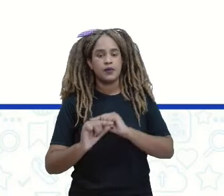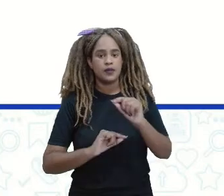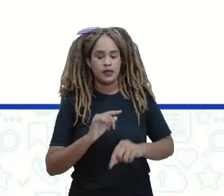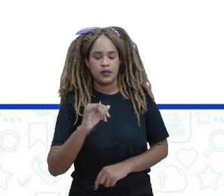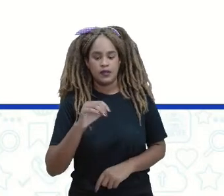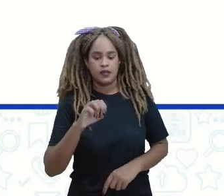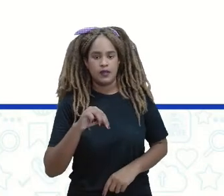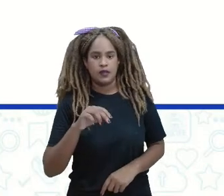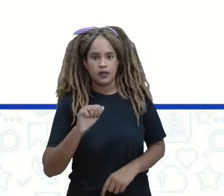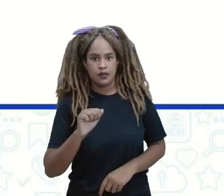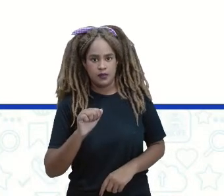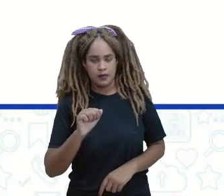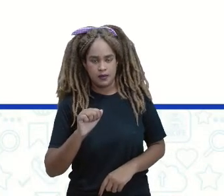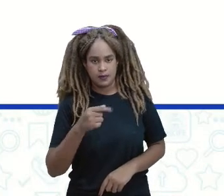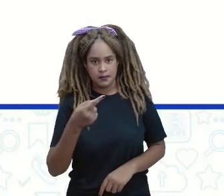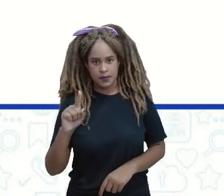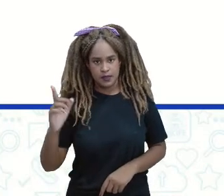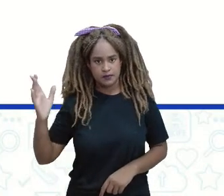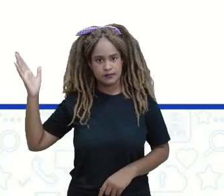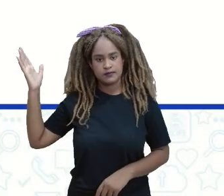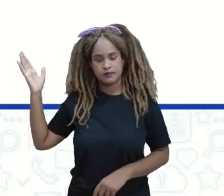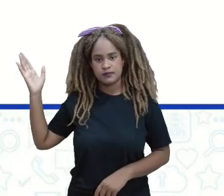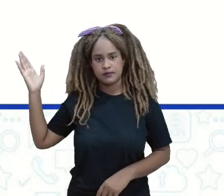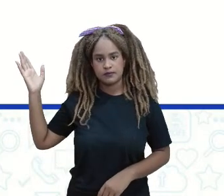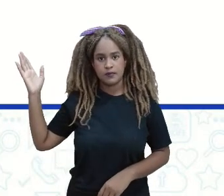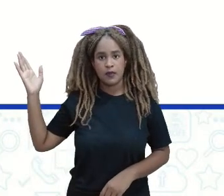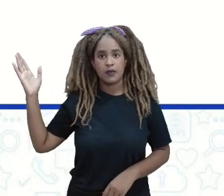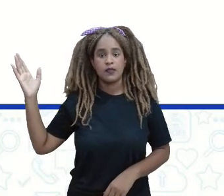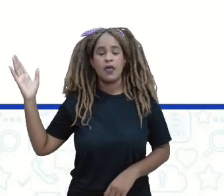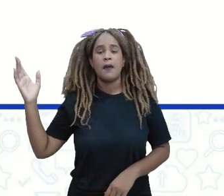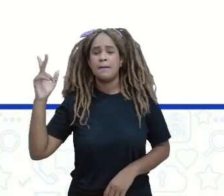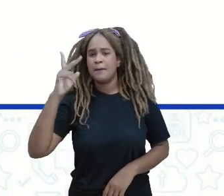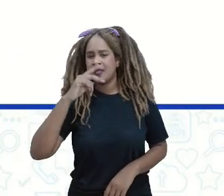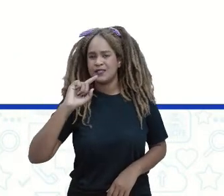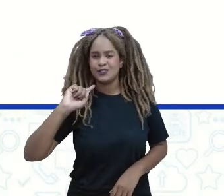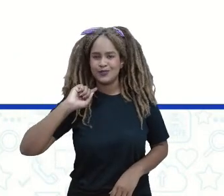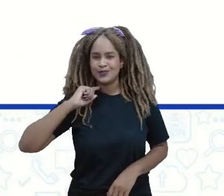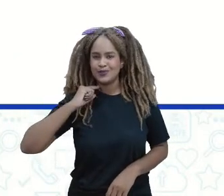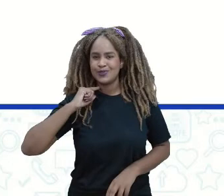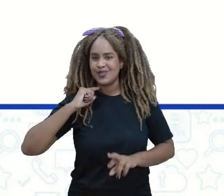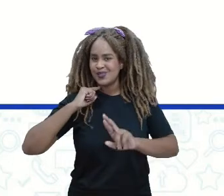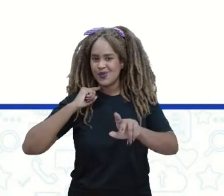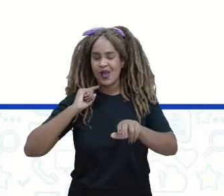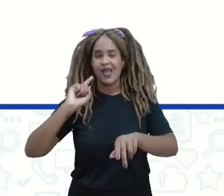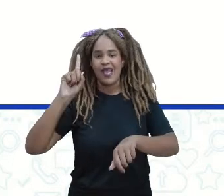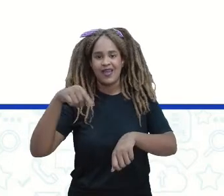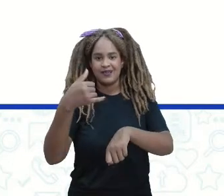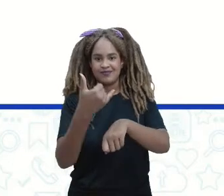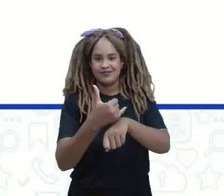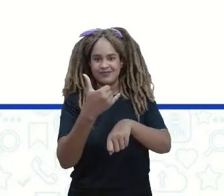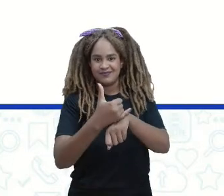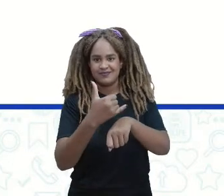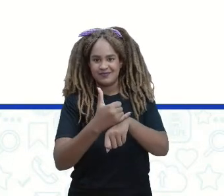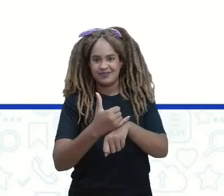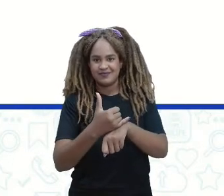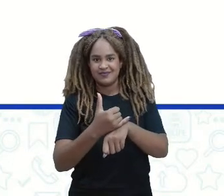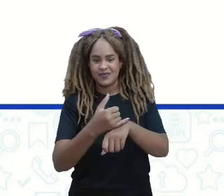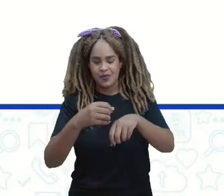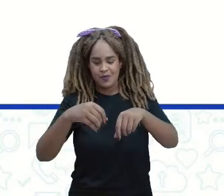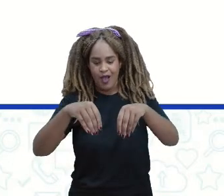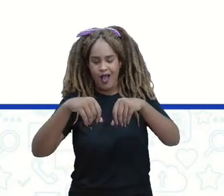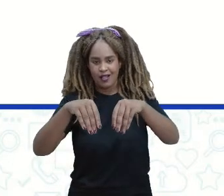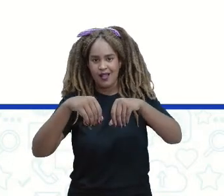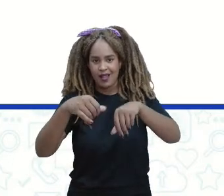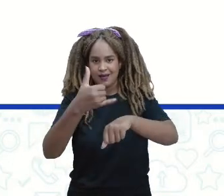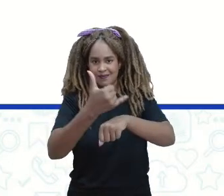E essas coisinhas aí que parecem uma sujeirinha, né? Mas não, isso é limalha de ferro, viu, gente? Para